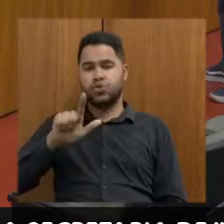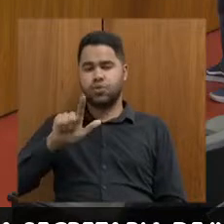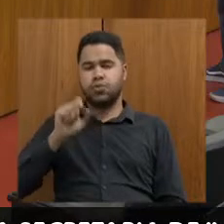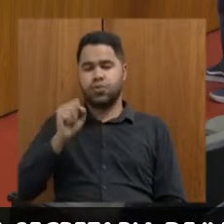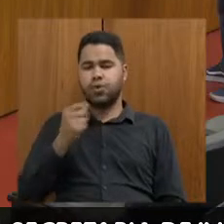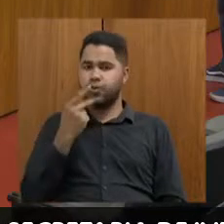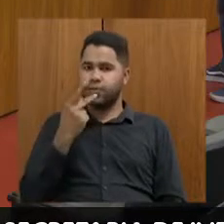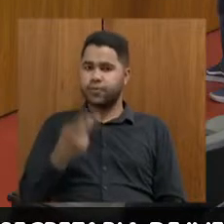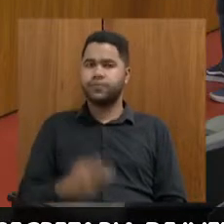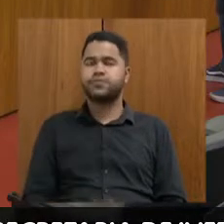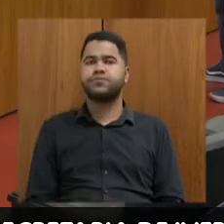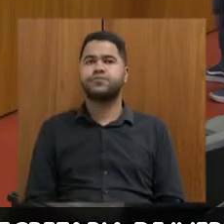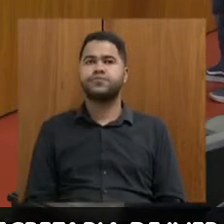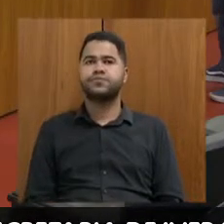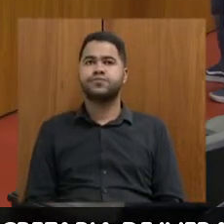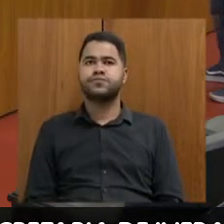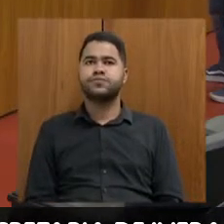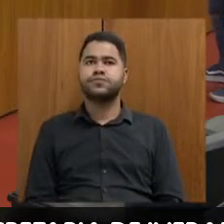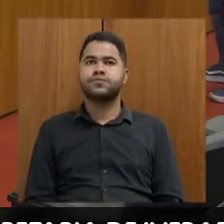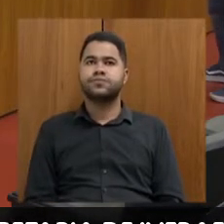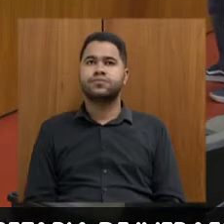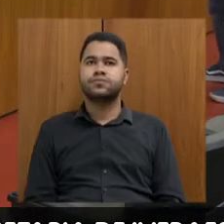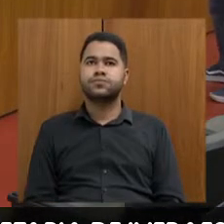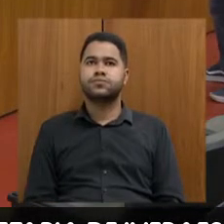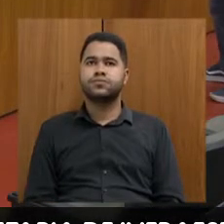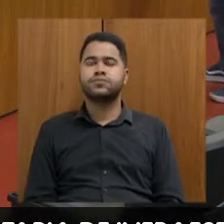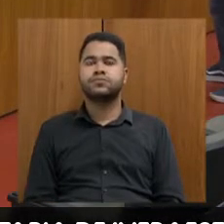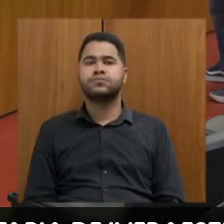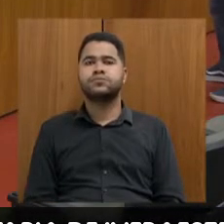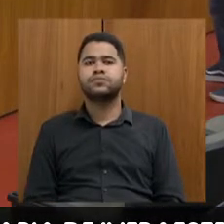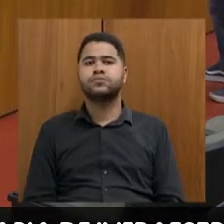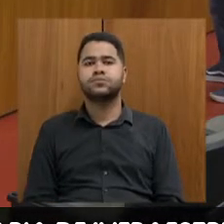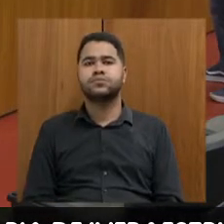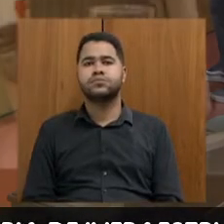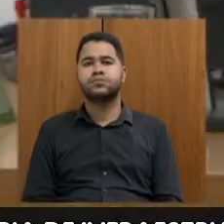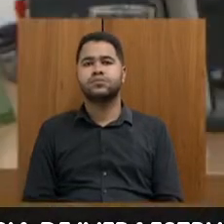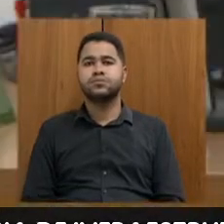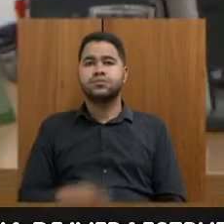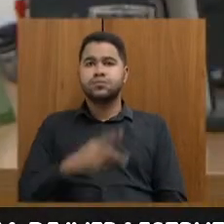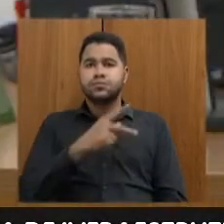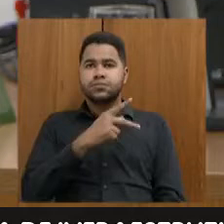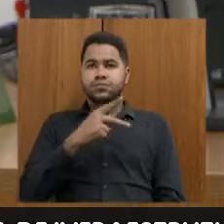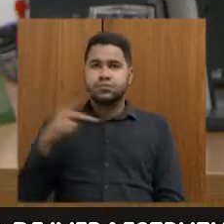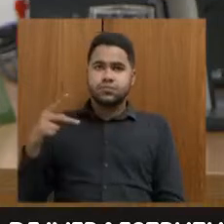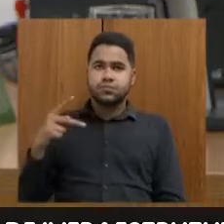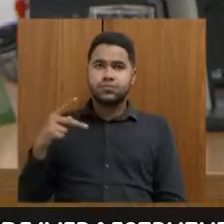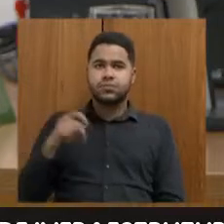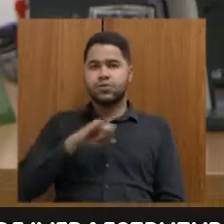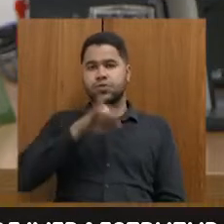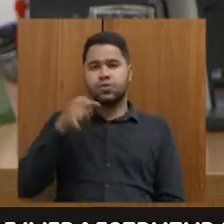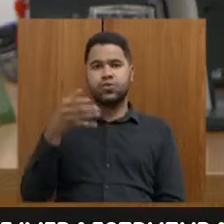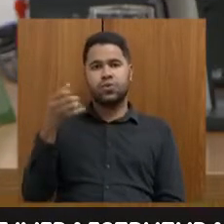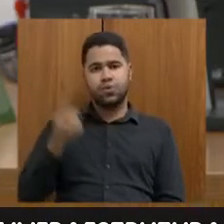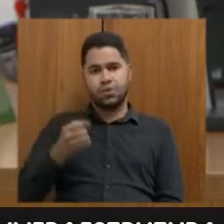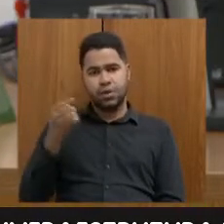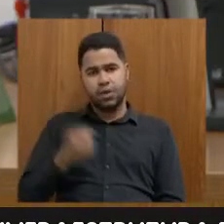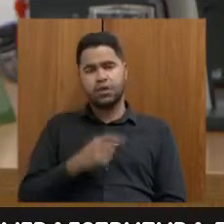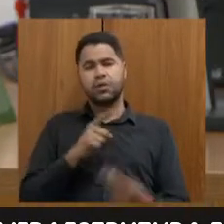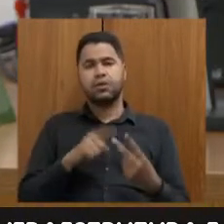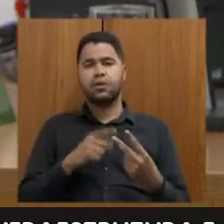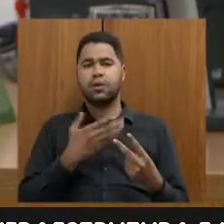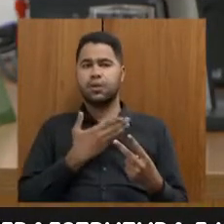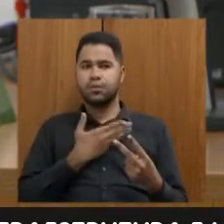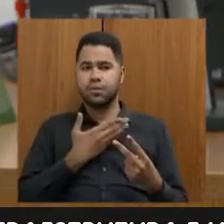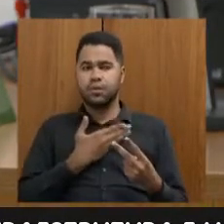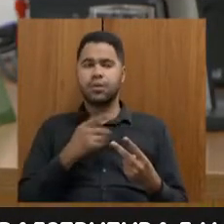passar Hospital secretário marcado vossa excelência' tem a palavra Presidente João Leite caro amigo